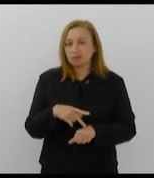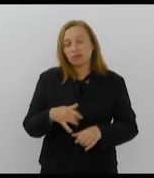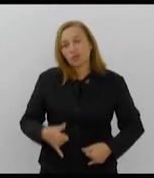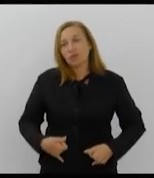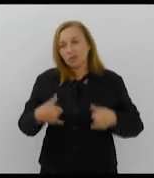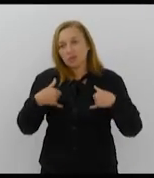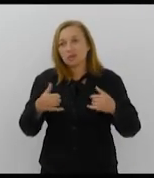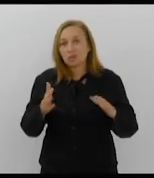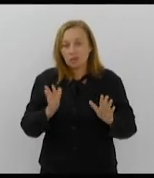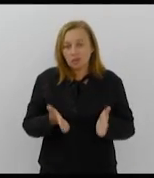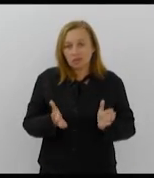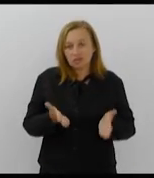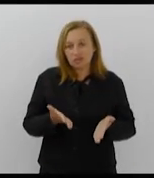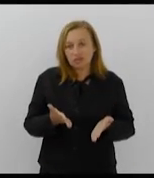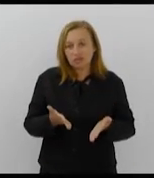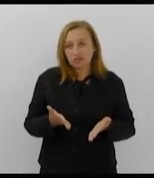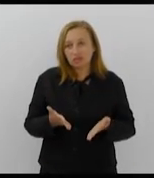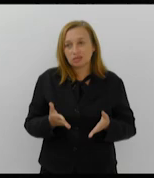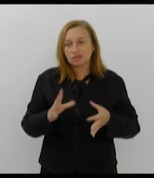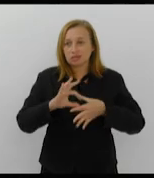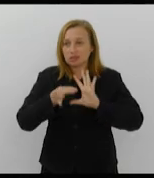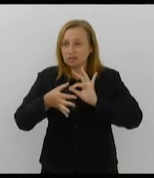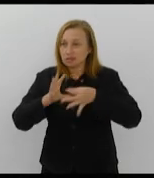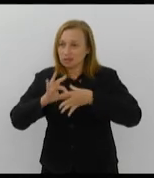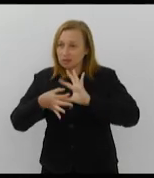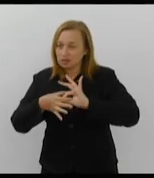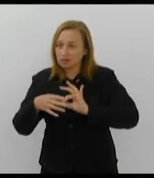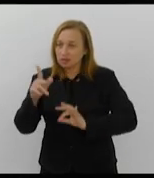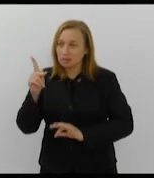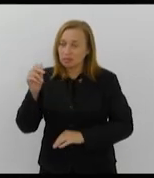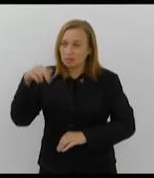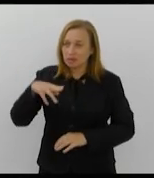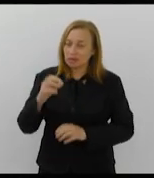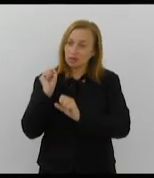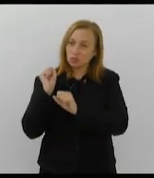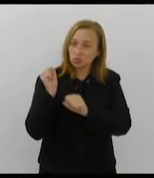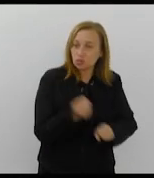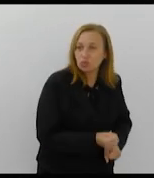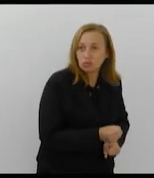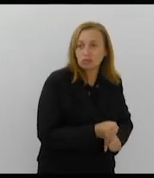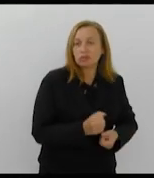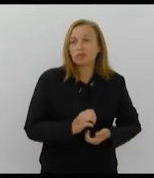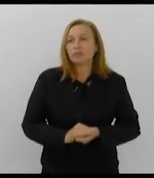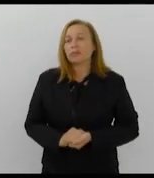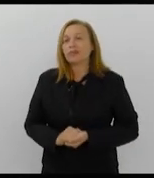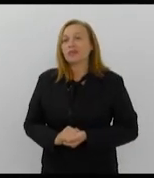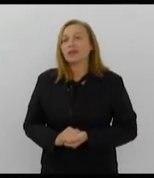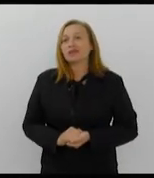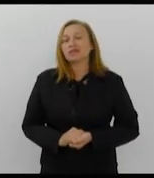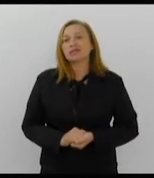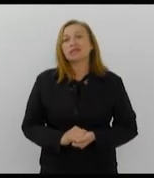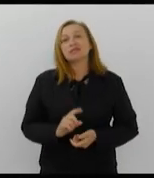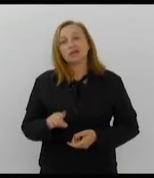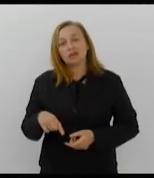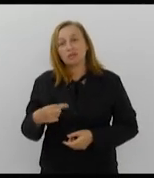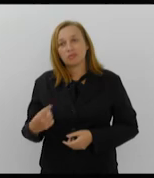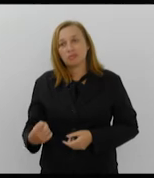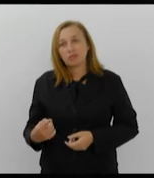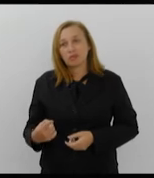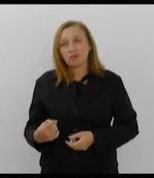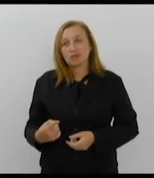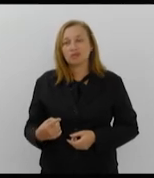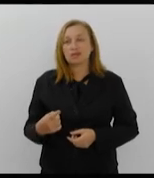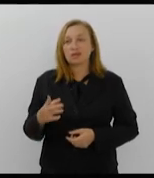hoje, em momentos de Olimpíadas, um campeonato pan-americano de judô. E auditor, então, depois auditor da Receita